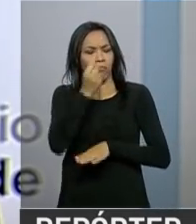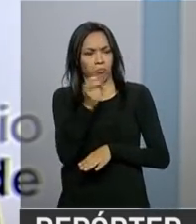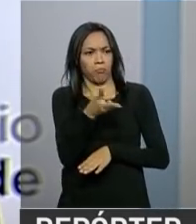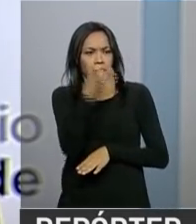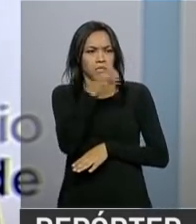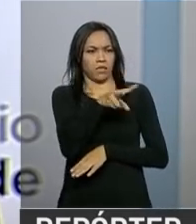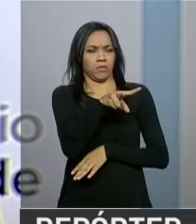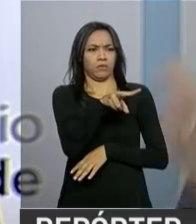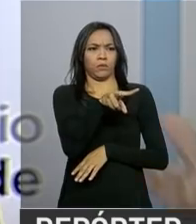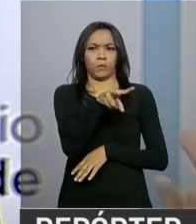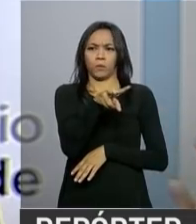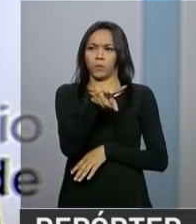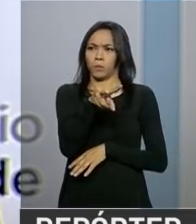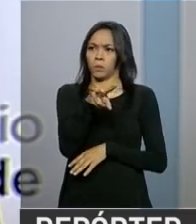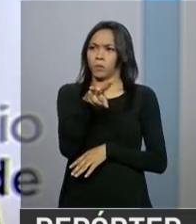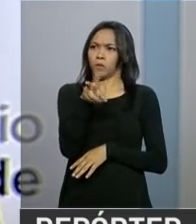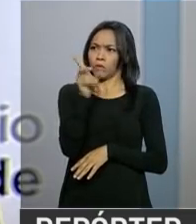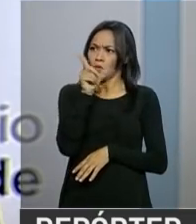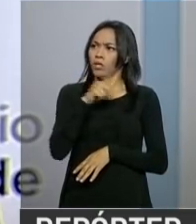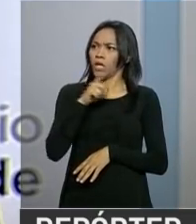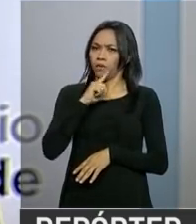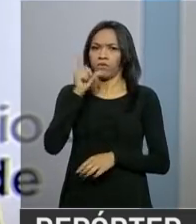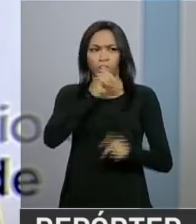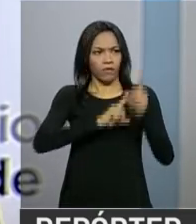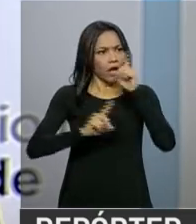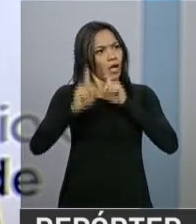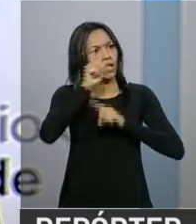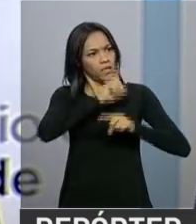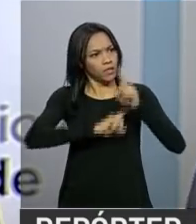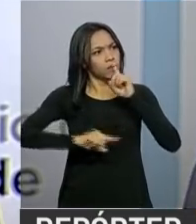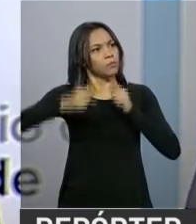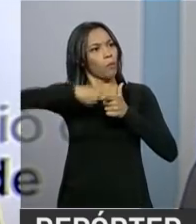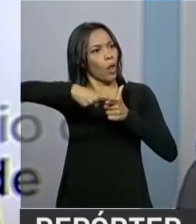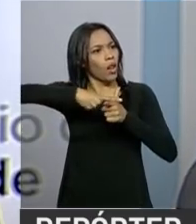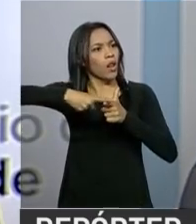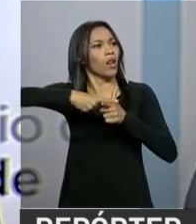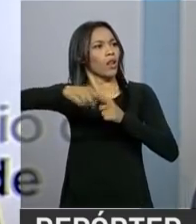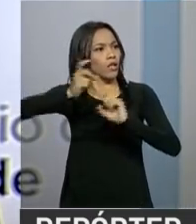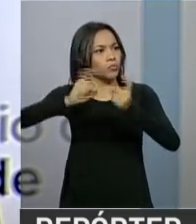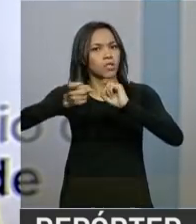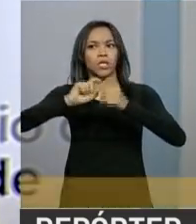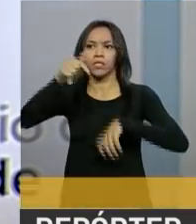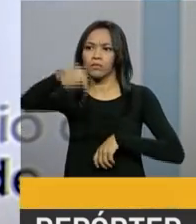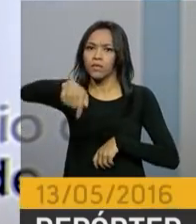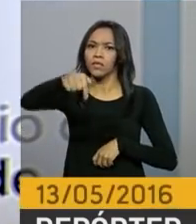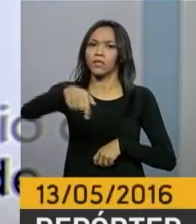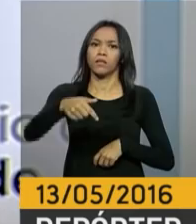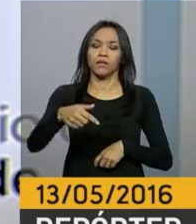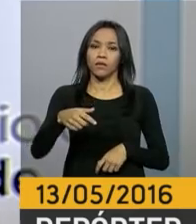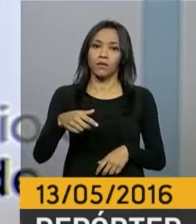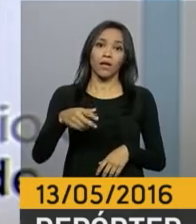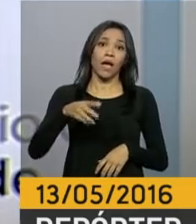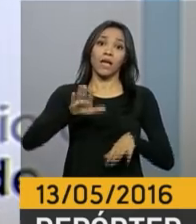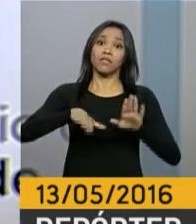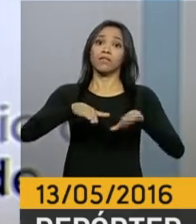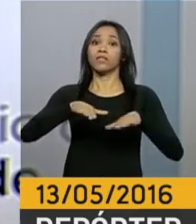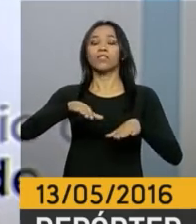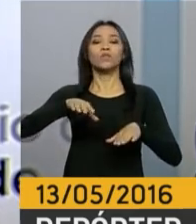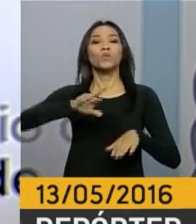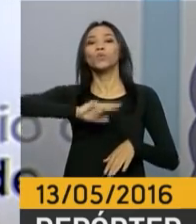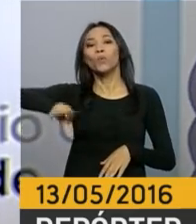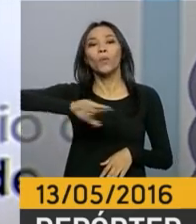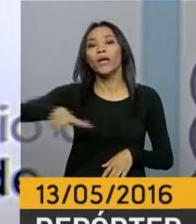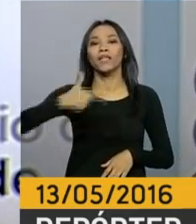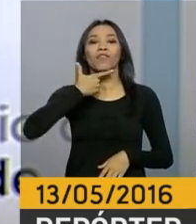a Que Houve alguma falha no planejamento né evidentemente isso não está assim por vontade do gestor né Isso está